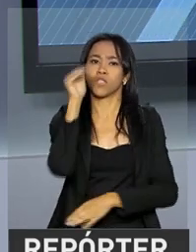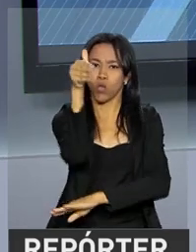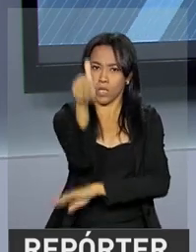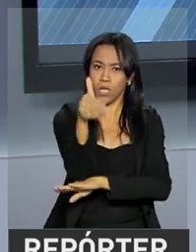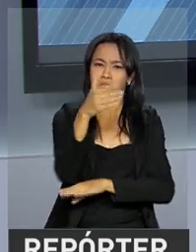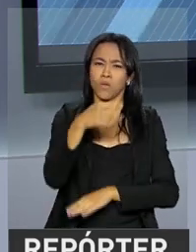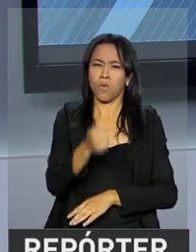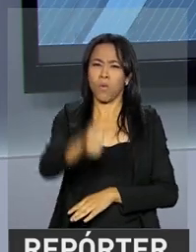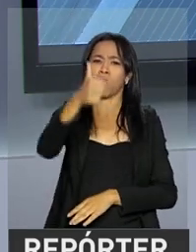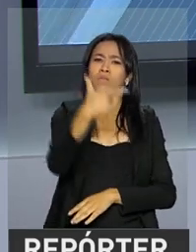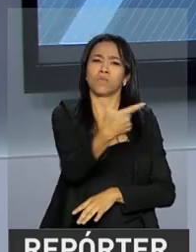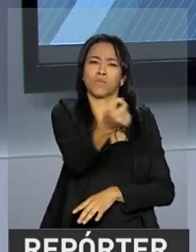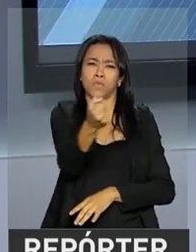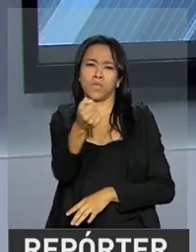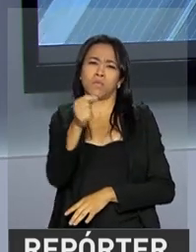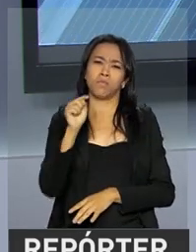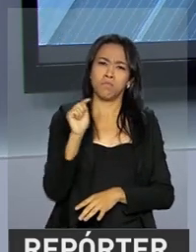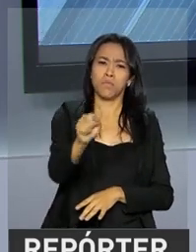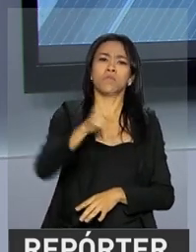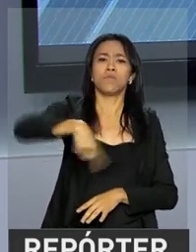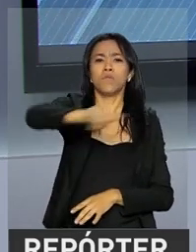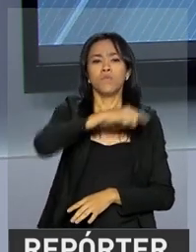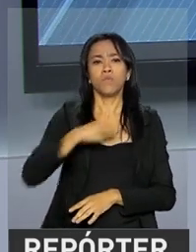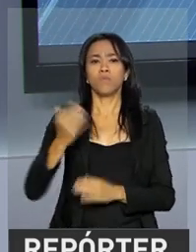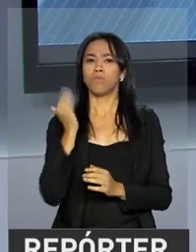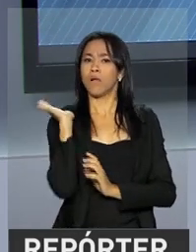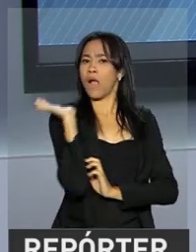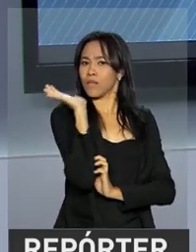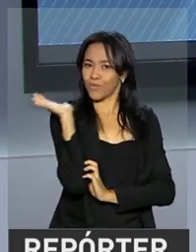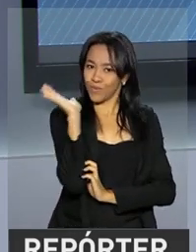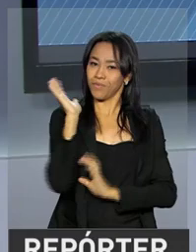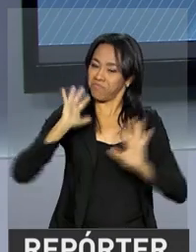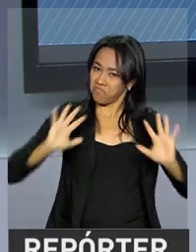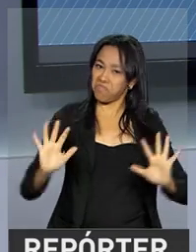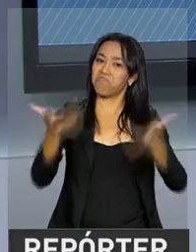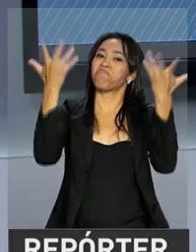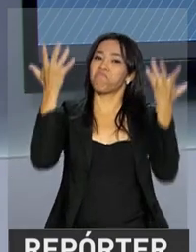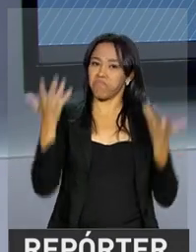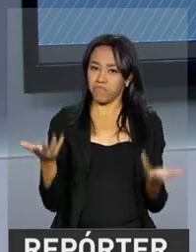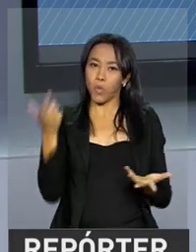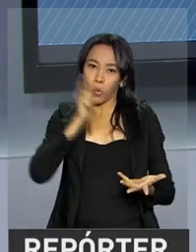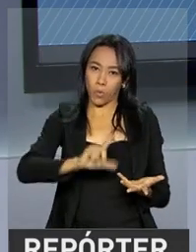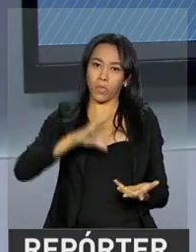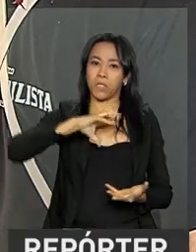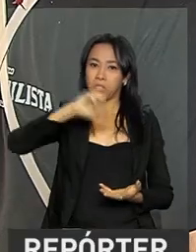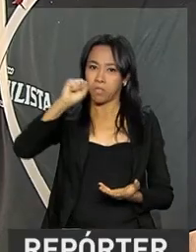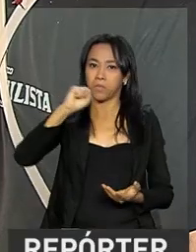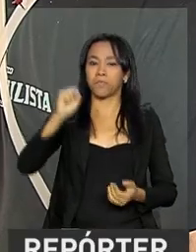mil garçons que trabalham em todo o país comemoram mais esse direito conquistado.